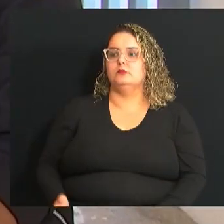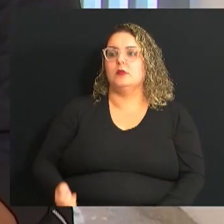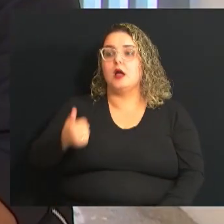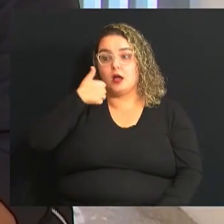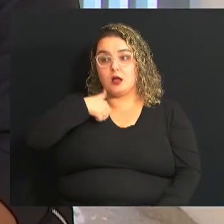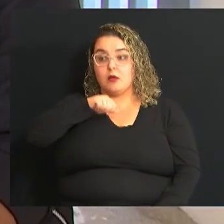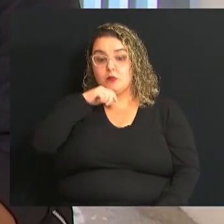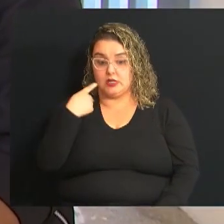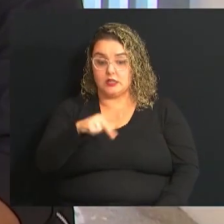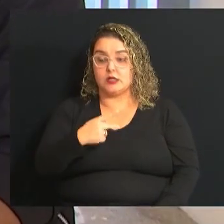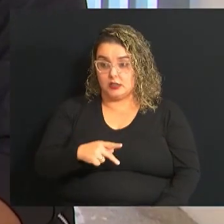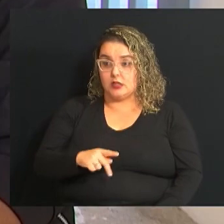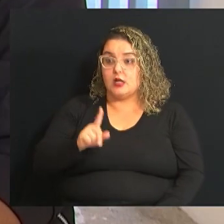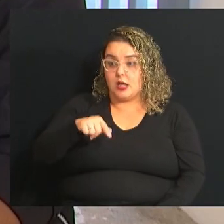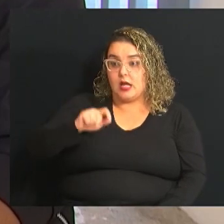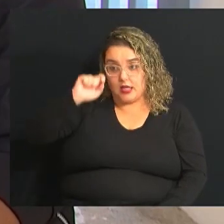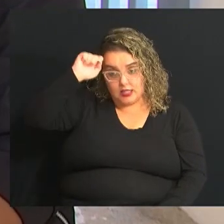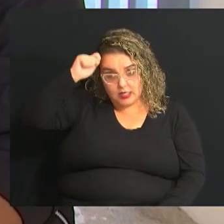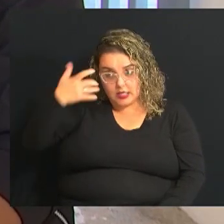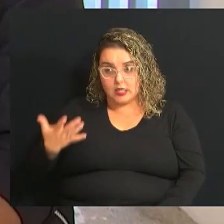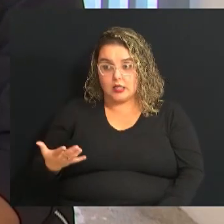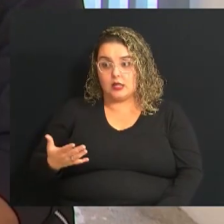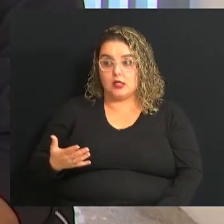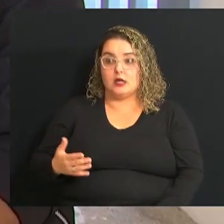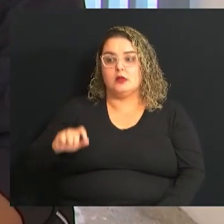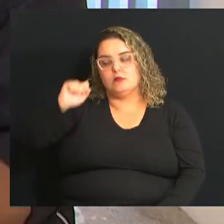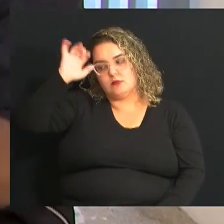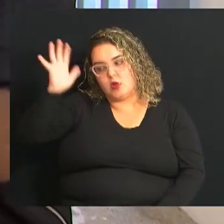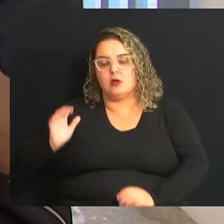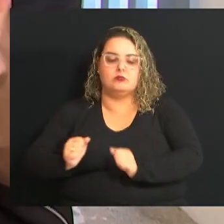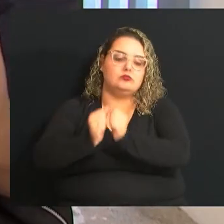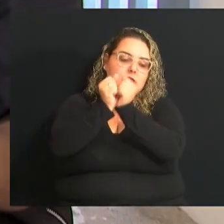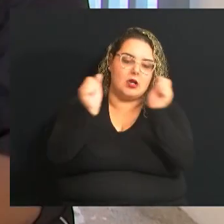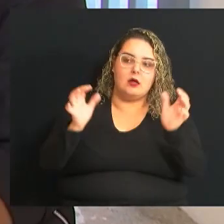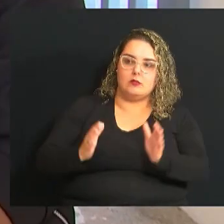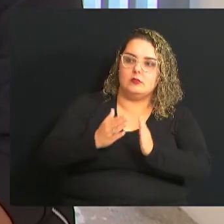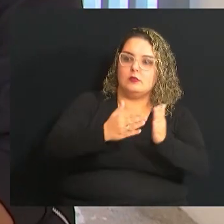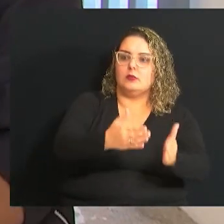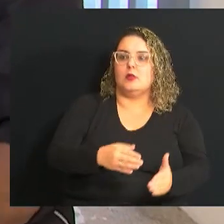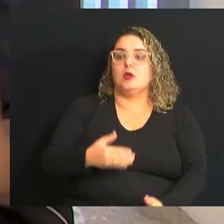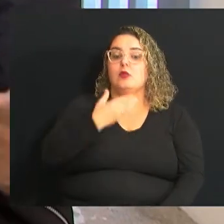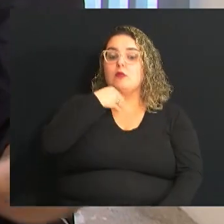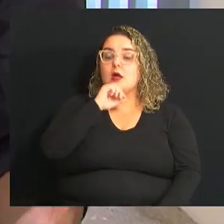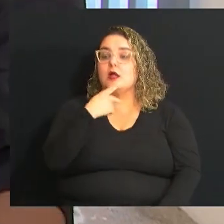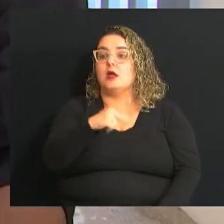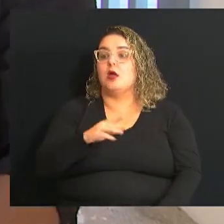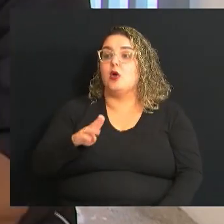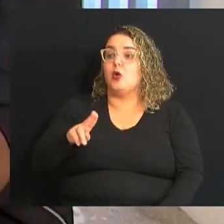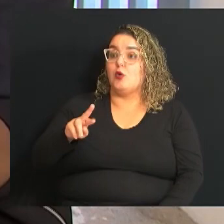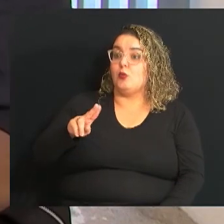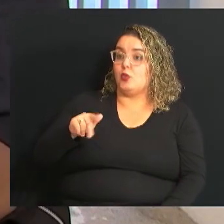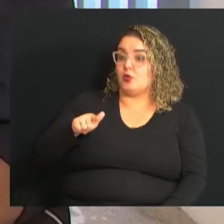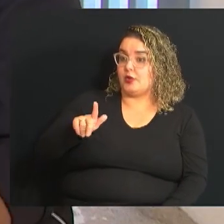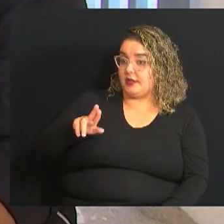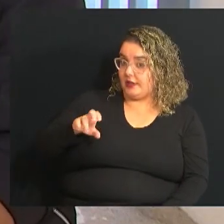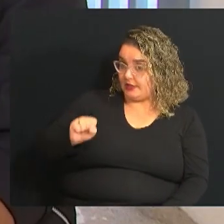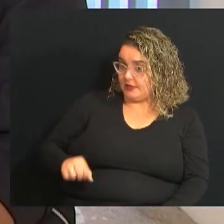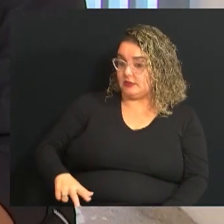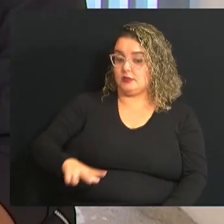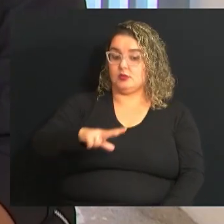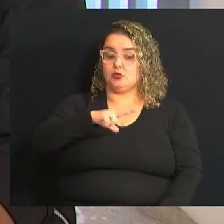muito importantes daquela época, para ter uma estátua, não eram pessoas pretas. Eu não sou de Campinas, sou de uma cidade perto de Campinas,